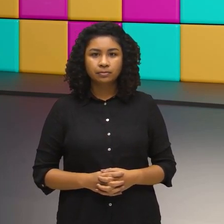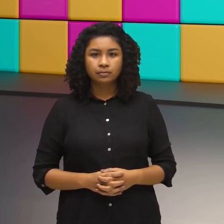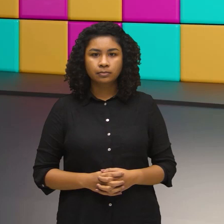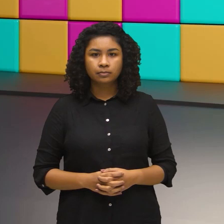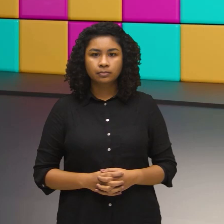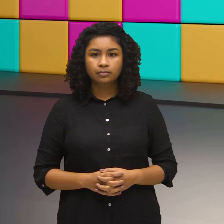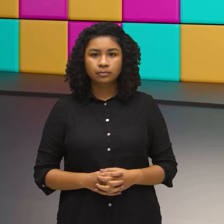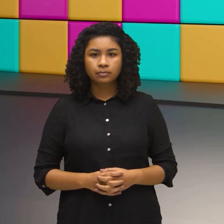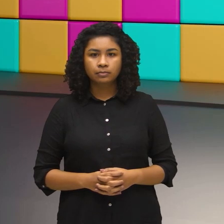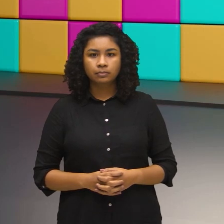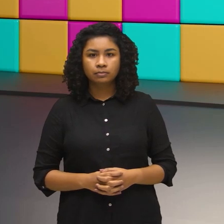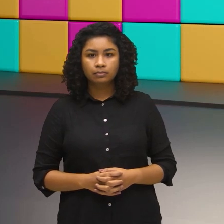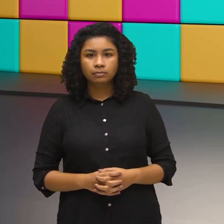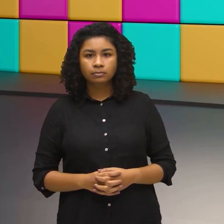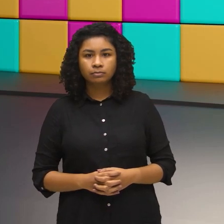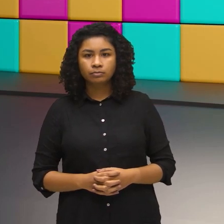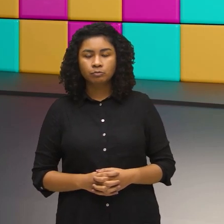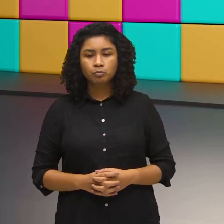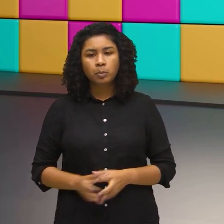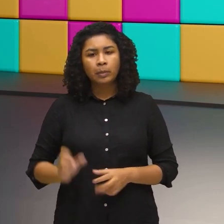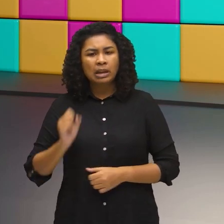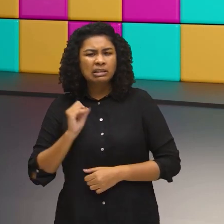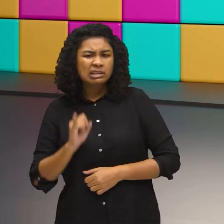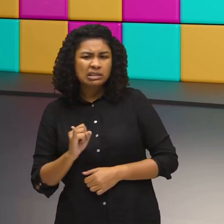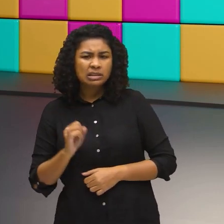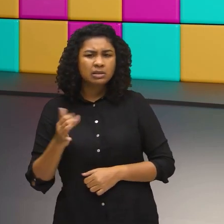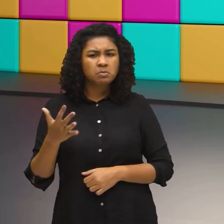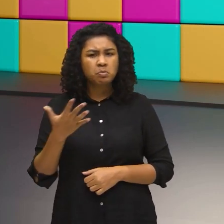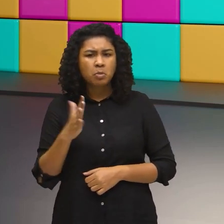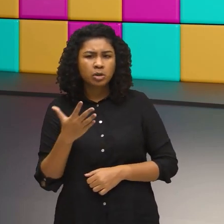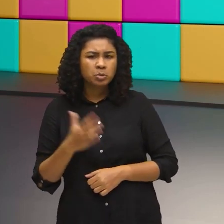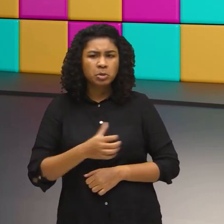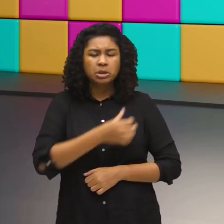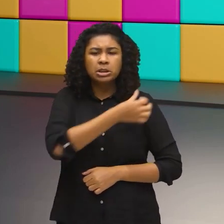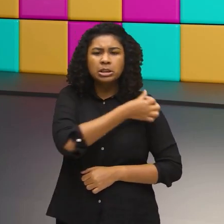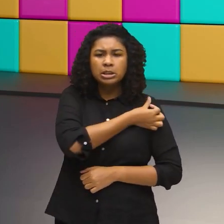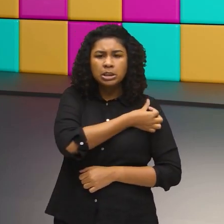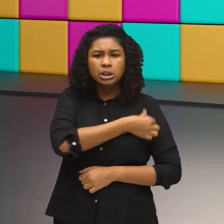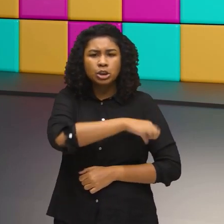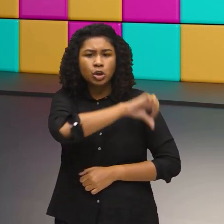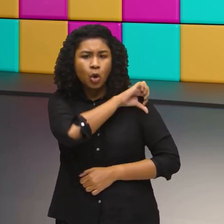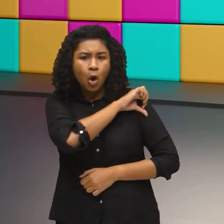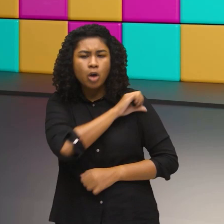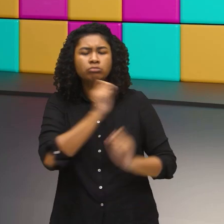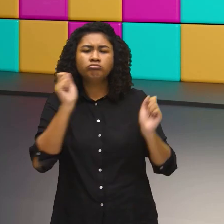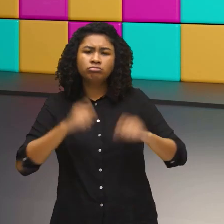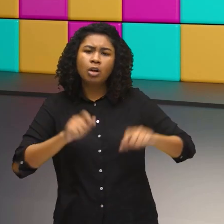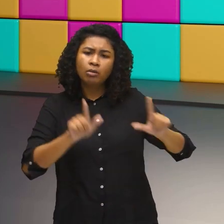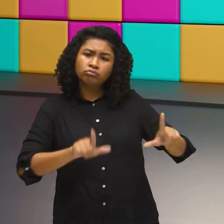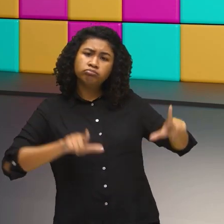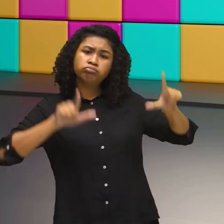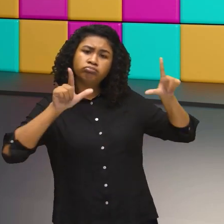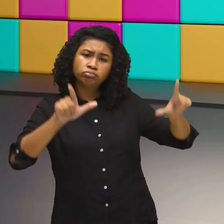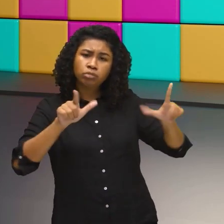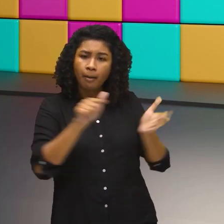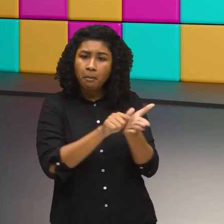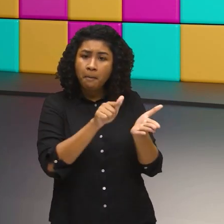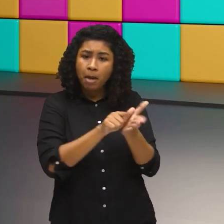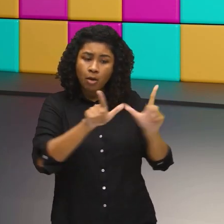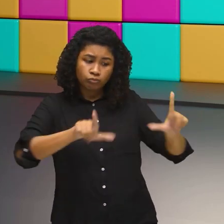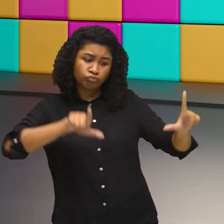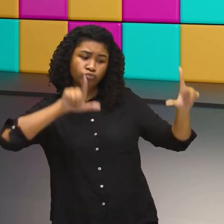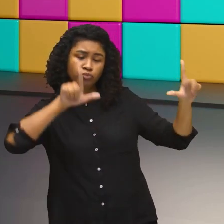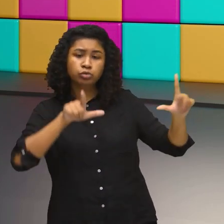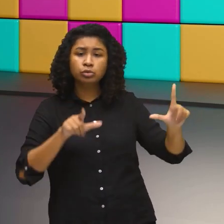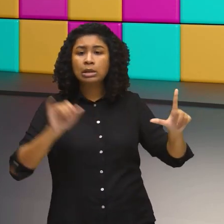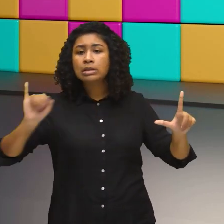fundamental dos anos finais, a gente pode usar as cartolinas, né? Fazer colagem, recorte. Então, a